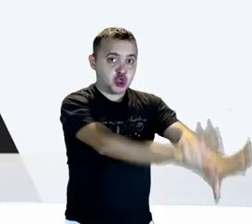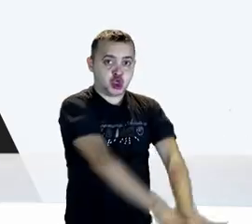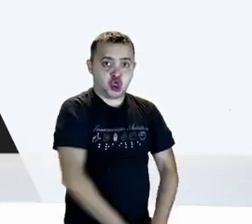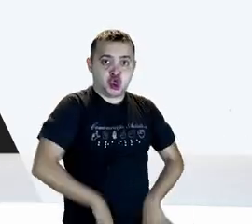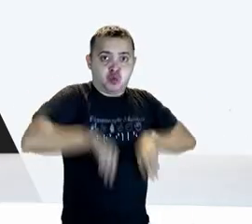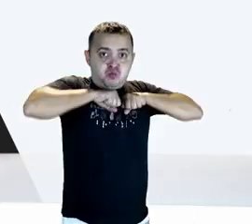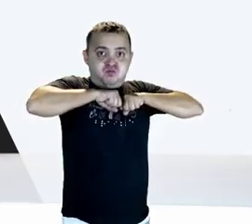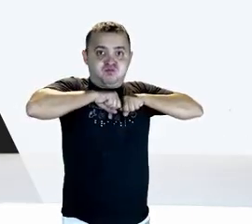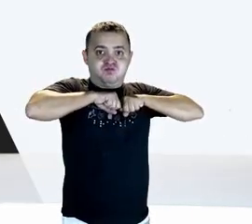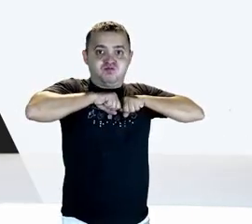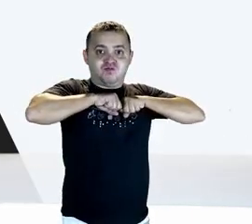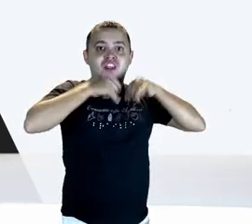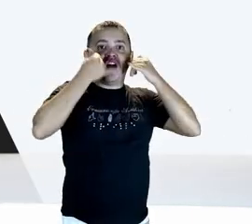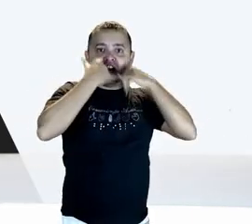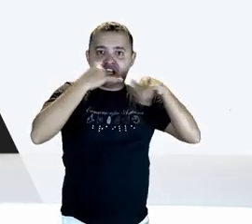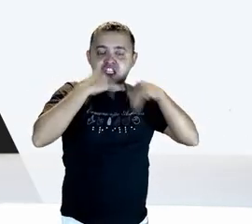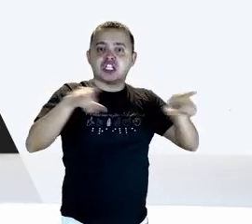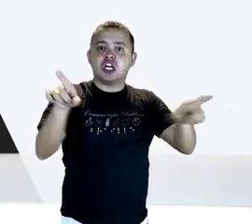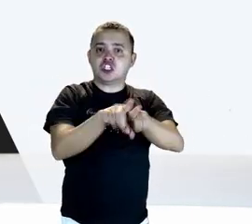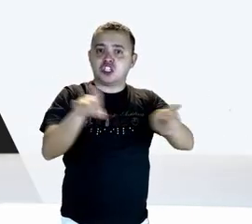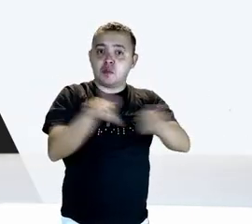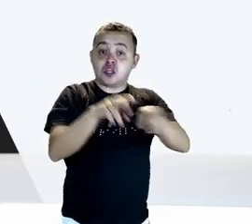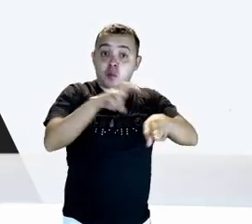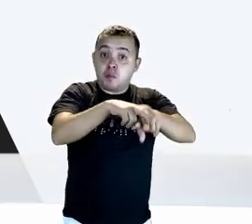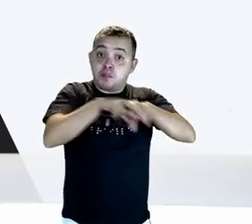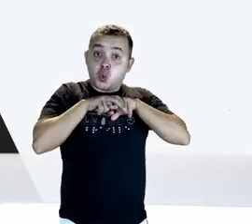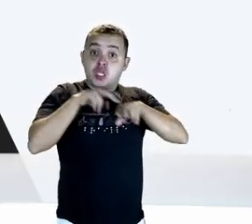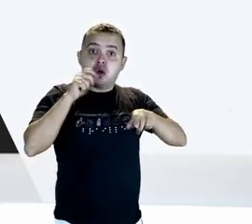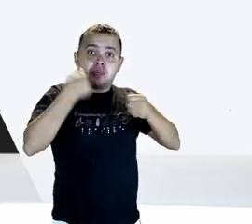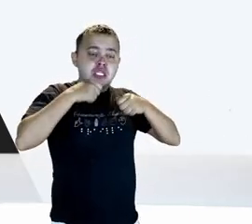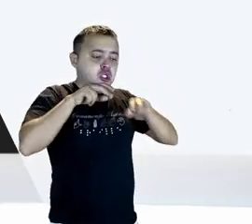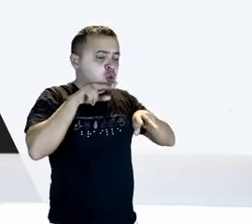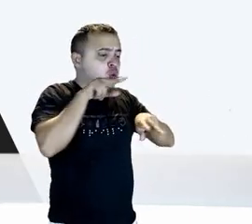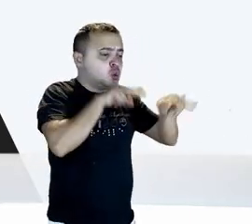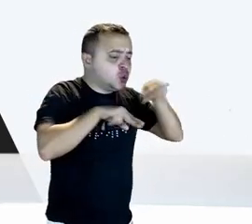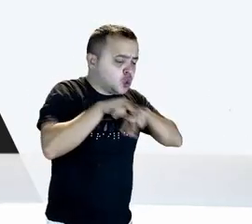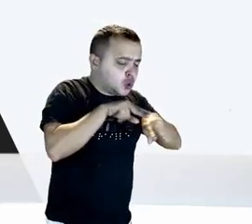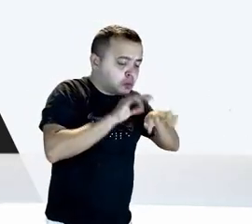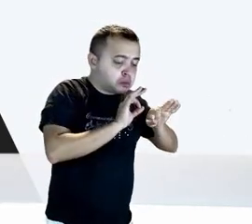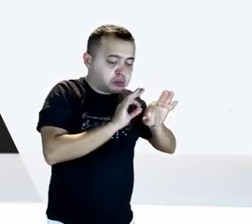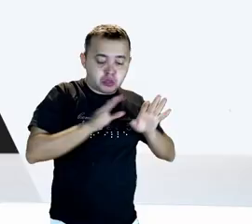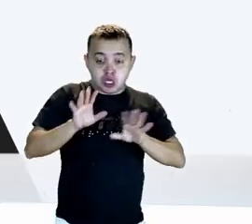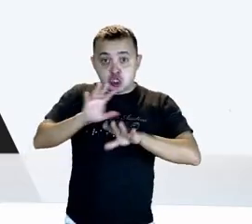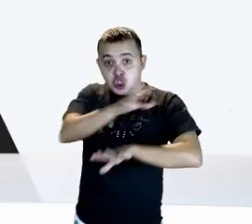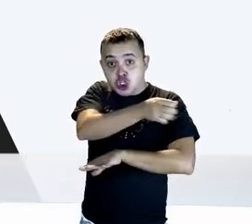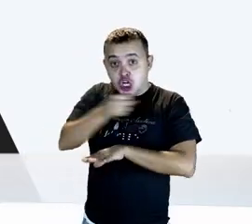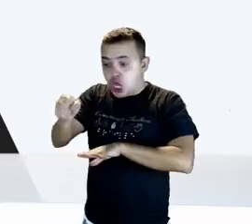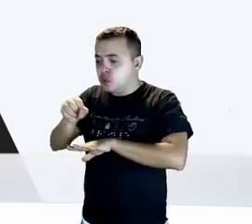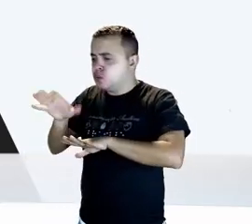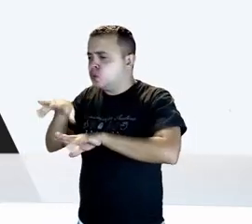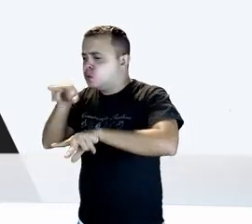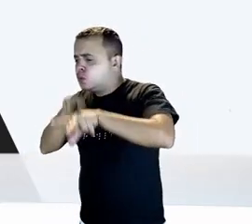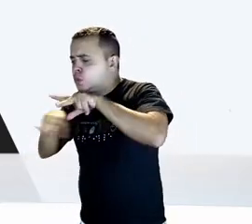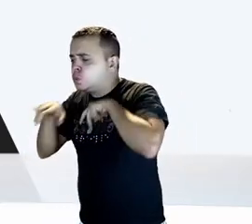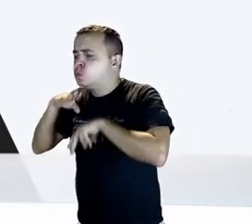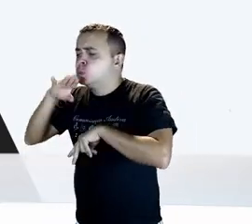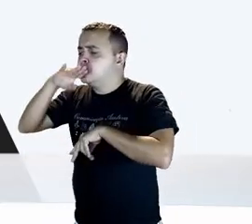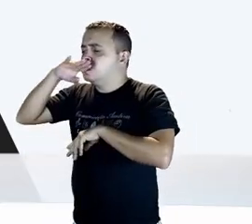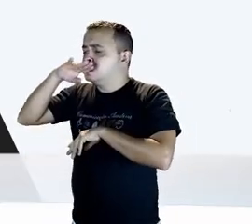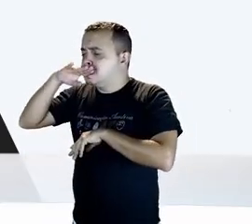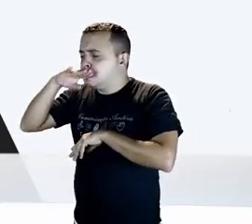a avaliação primária, tá, de respiração e pulsação da pessoa. Aplicar